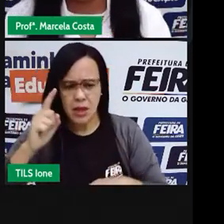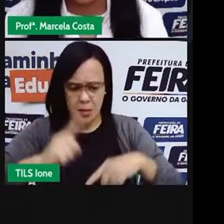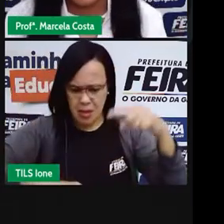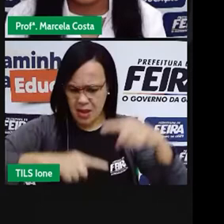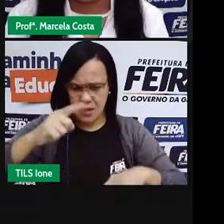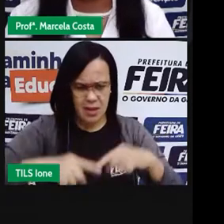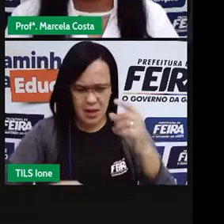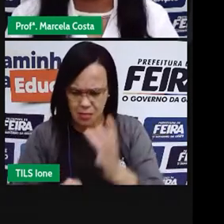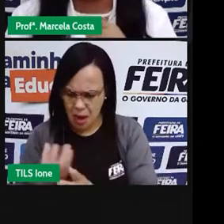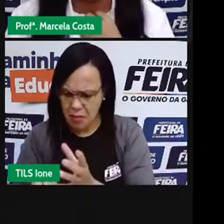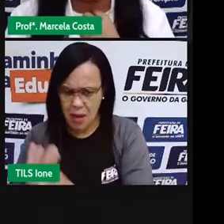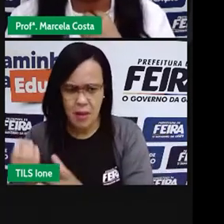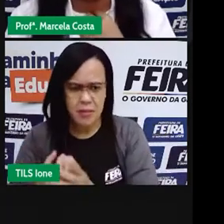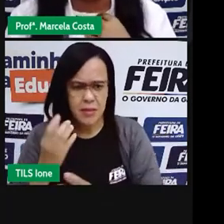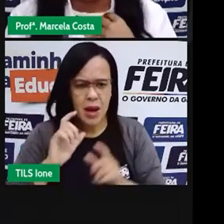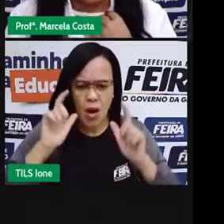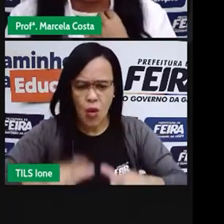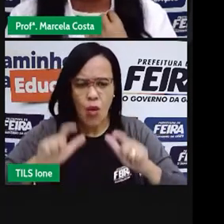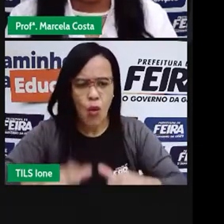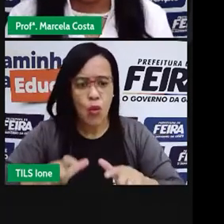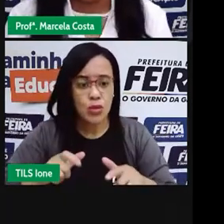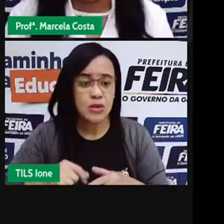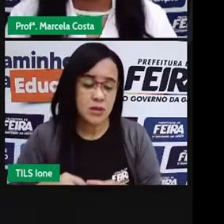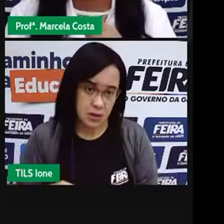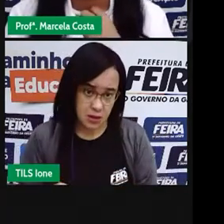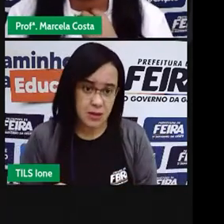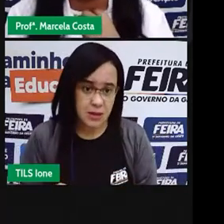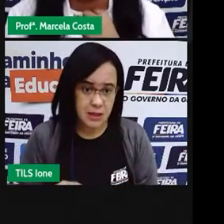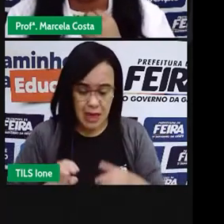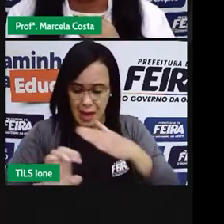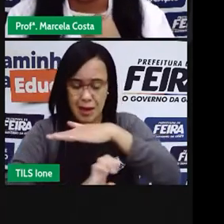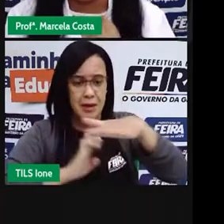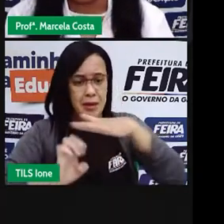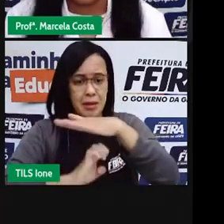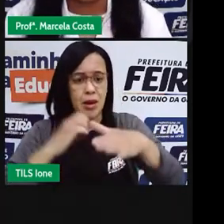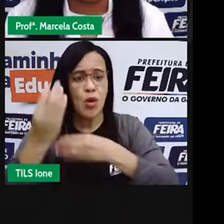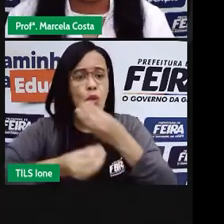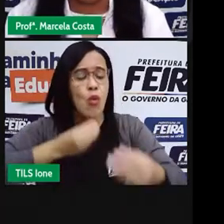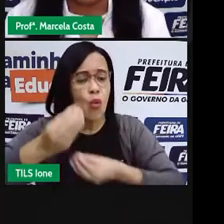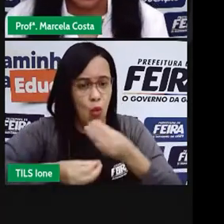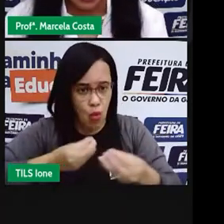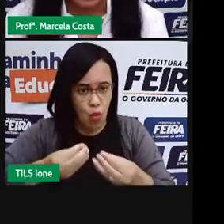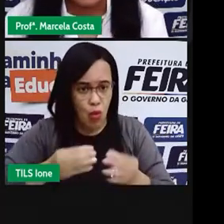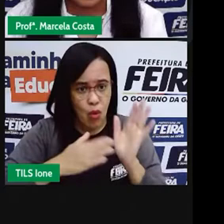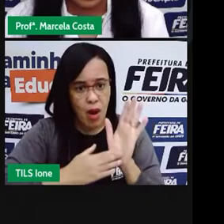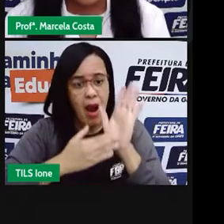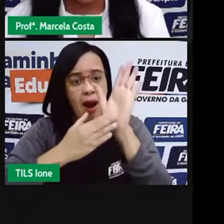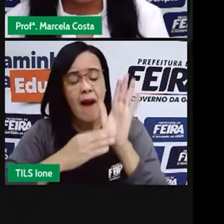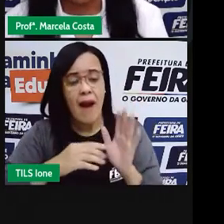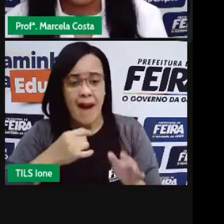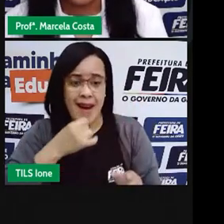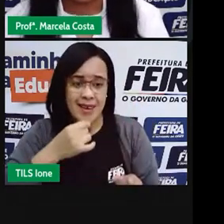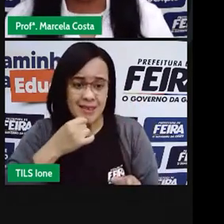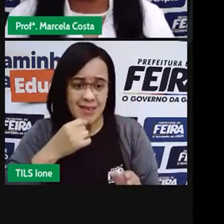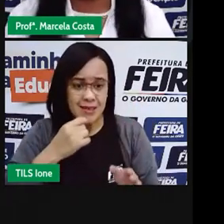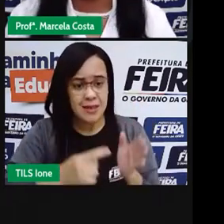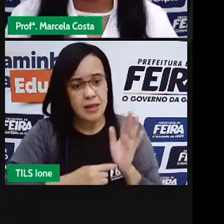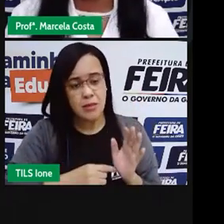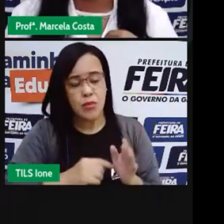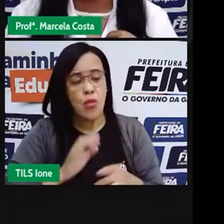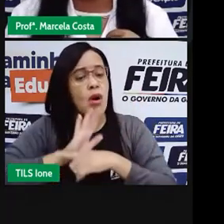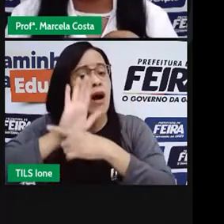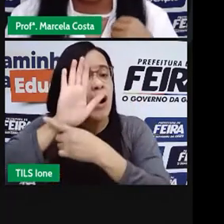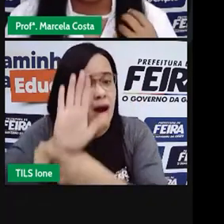de uma empresa que apoia projetos ambientais? É de uma empresa